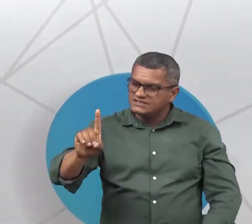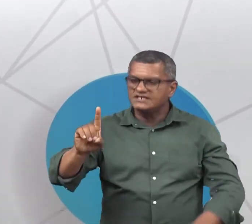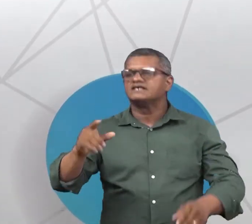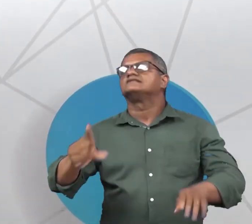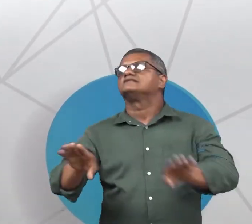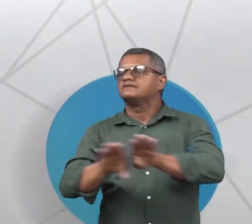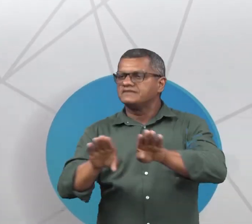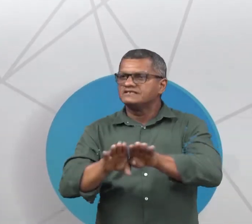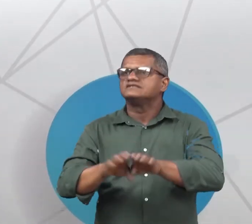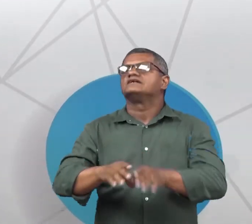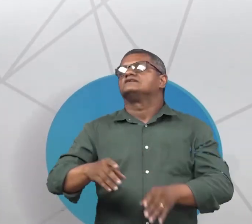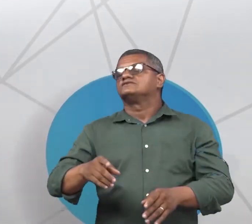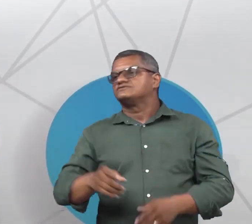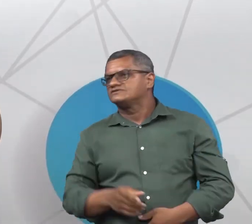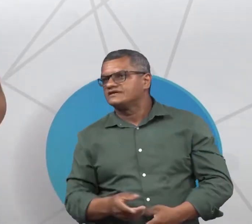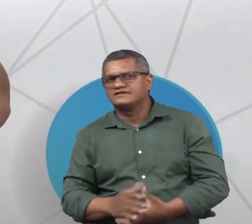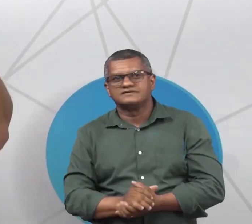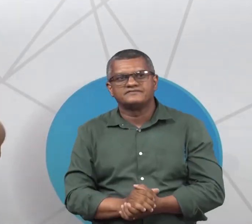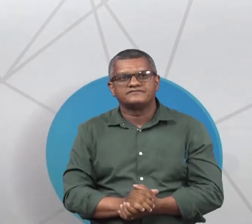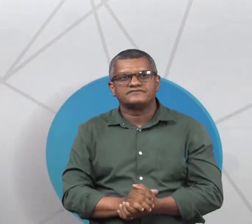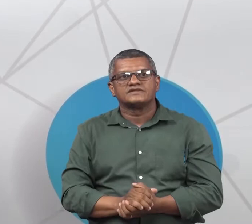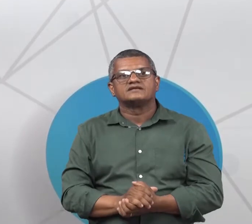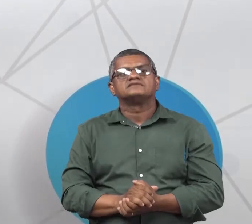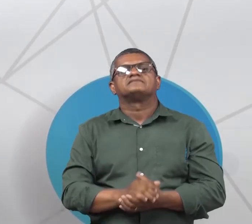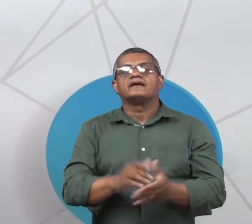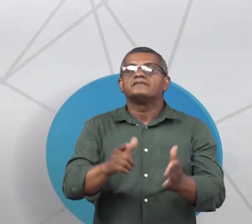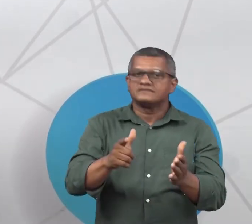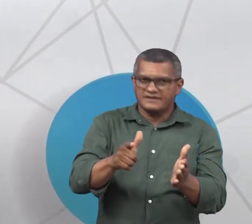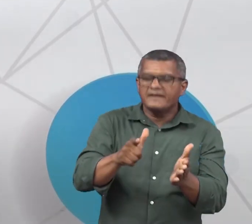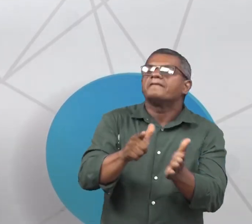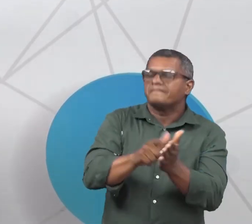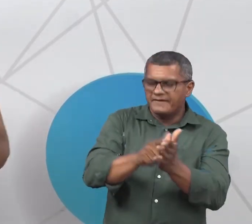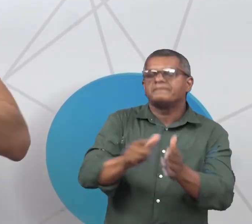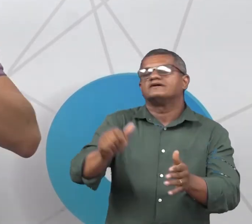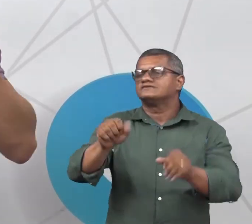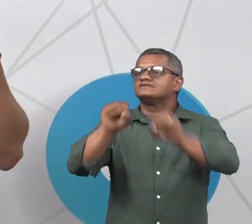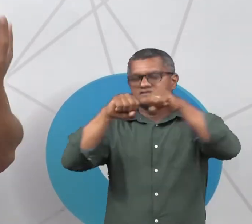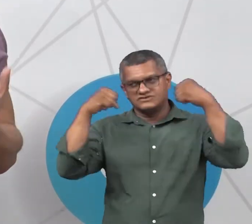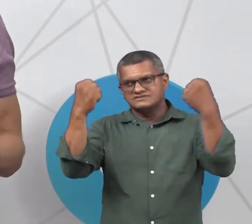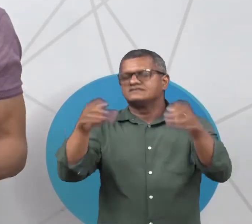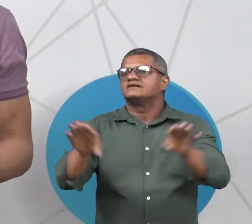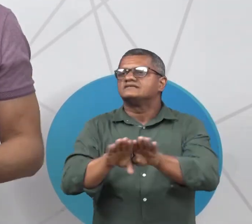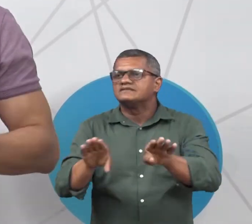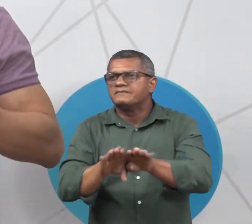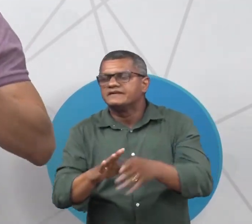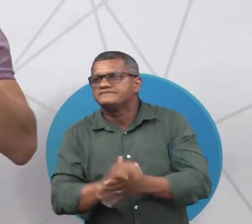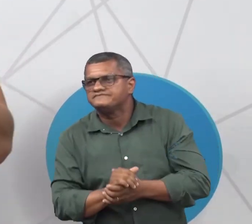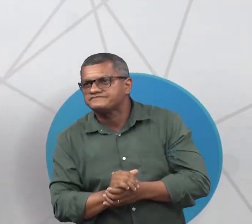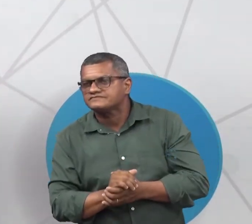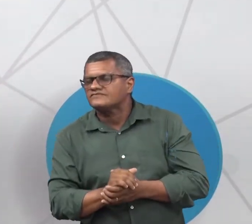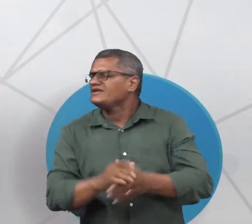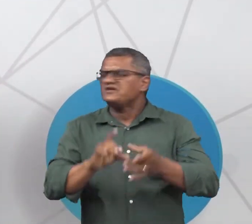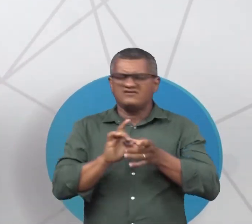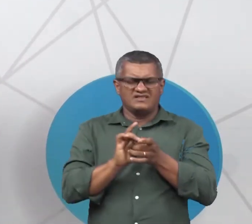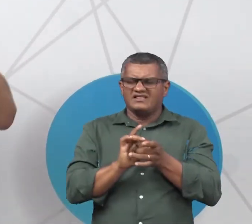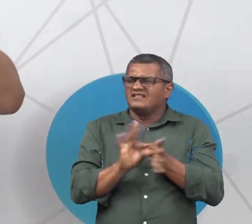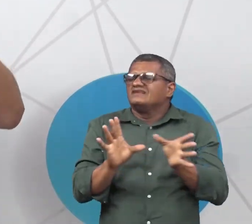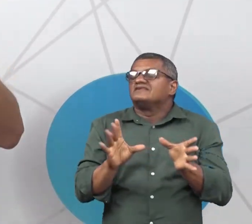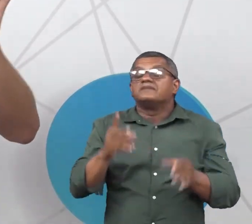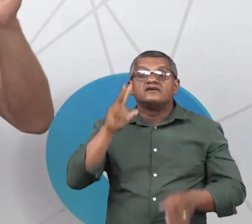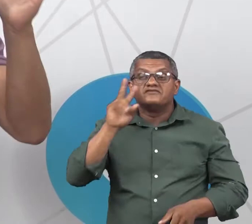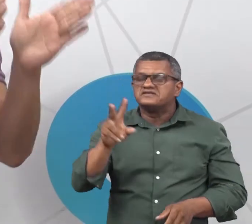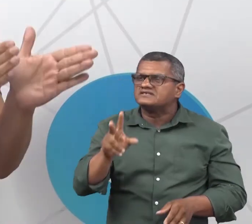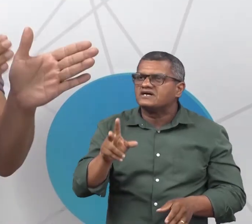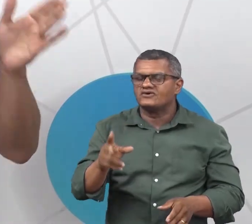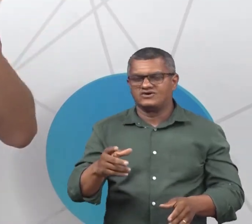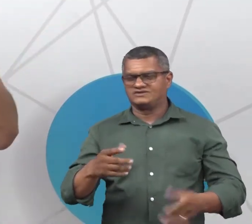seus papéis sociais. Diante dessa análise, nós precisamos nos libertar daquela visão